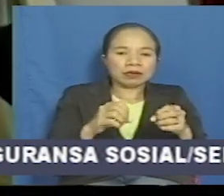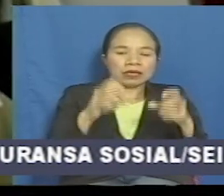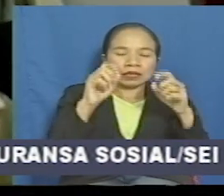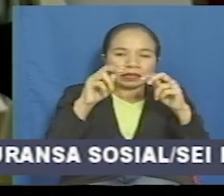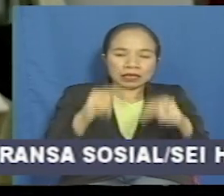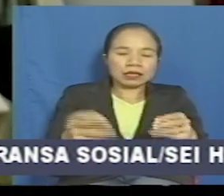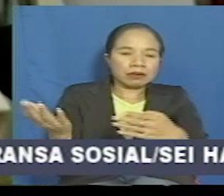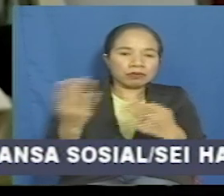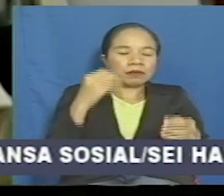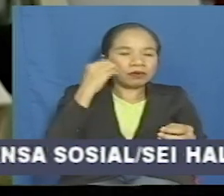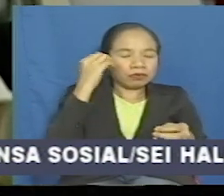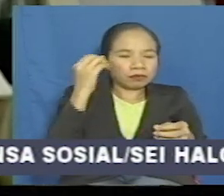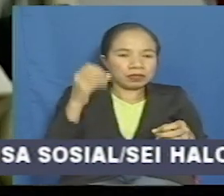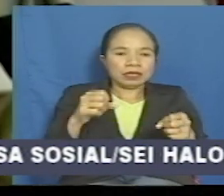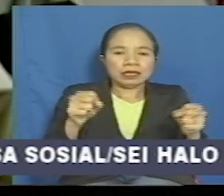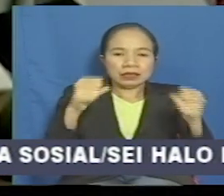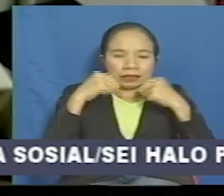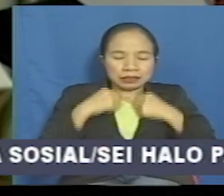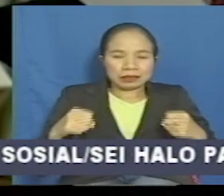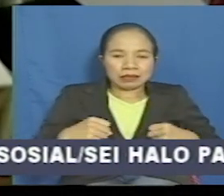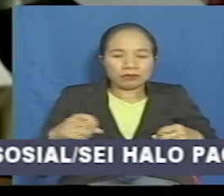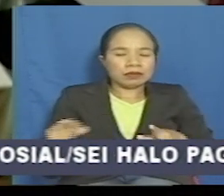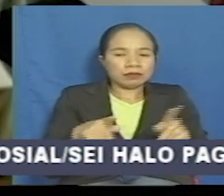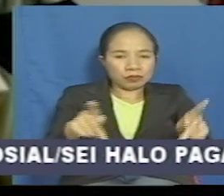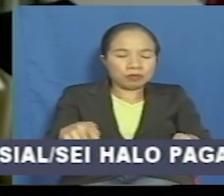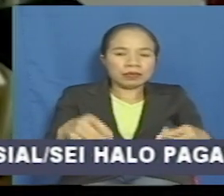pública. Saúde pública de estado e é direito a tu impõe.